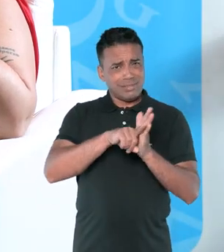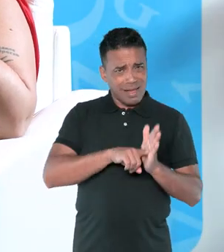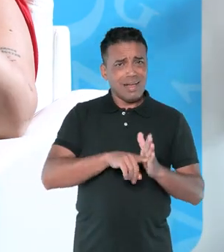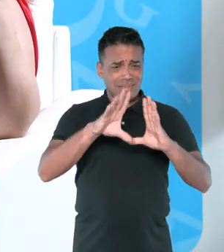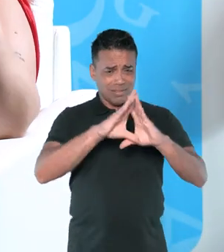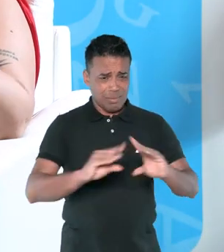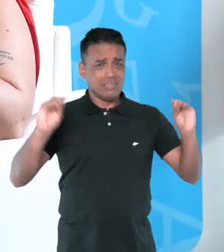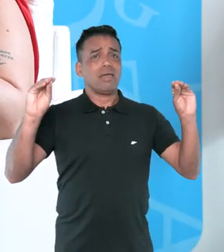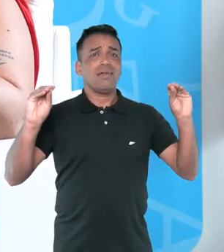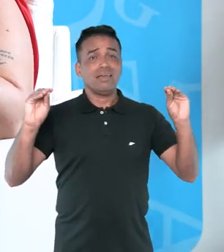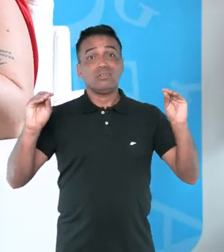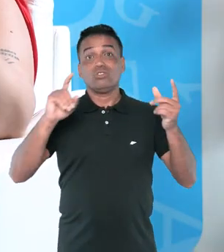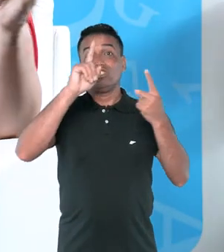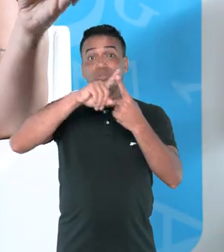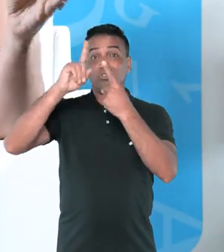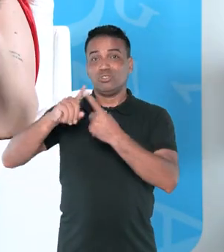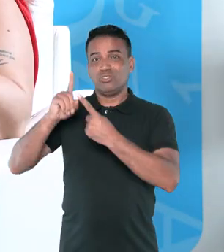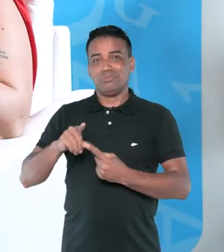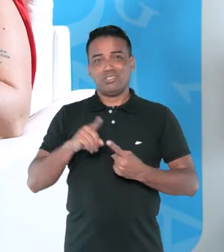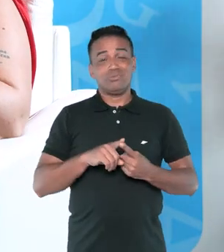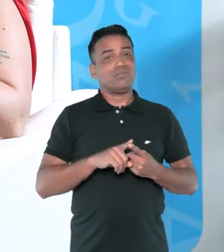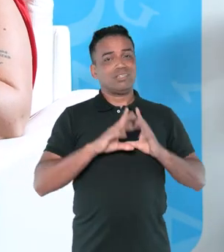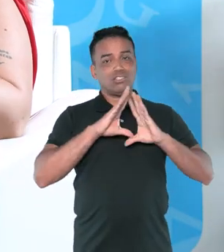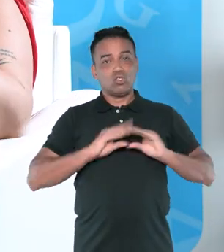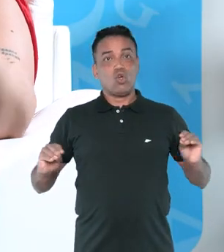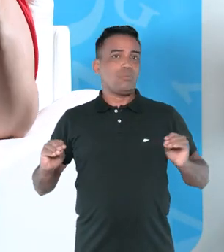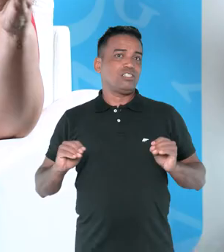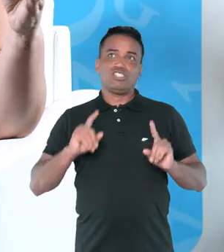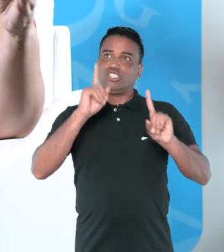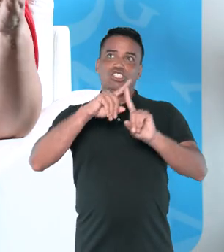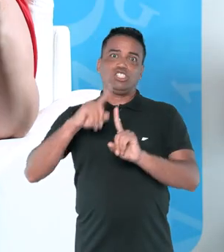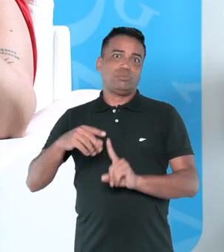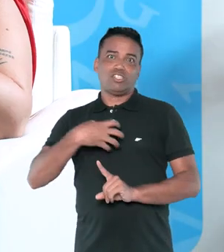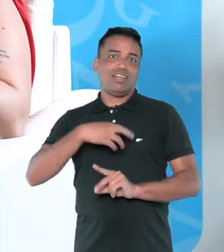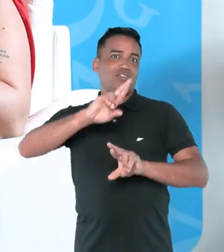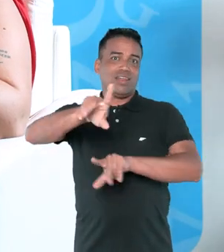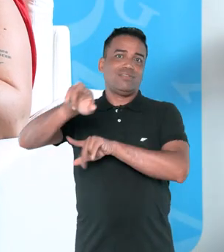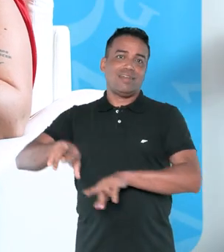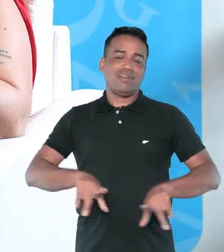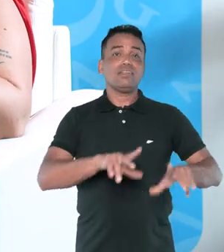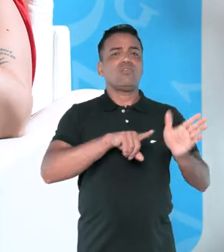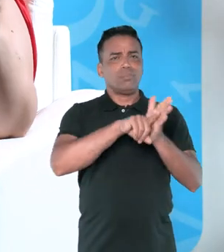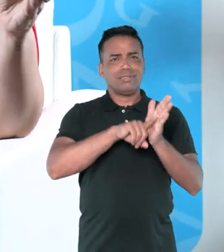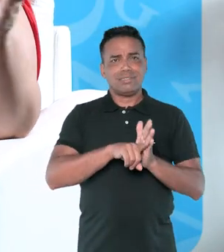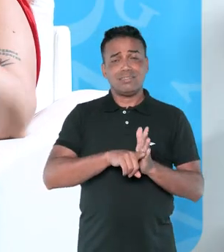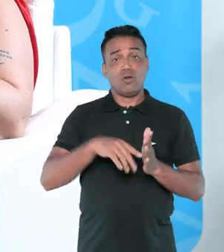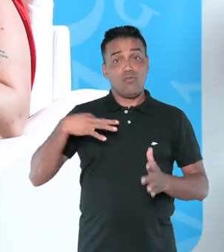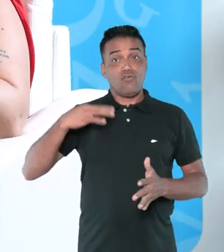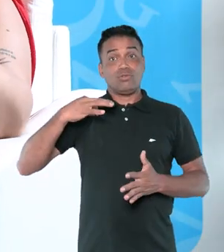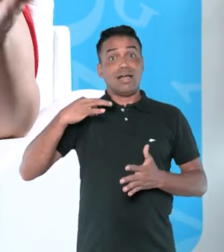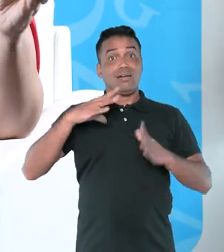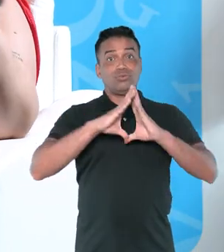época e vários tipos de desaparecimento, né? Você desaparece de várias maneiras. E eu fiquei lendo sobre esse desaparecimento voluntário, histórias